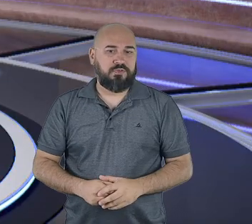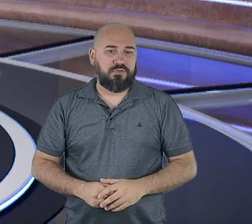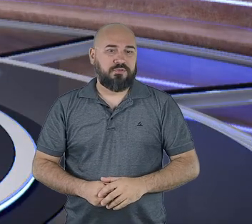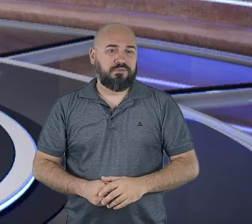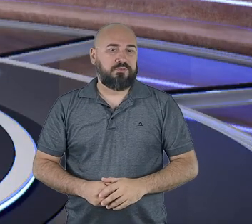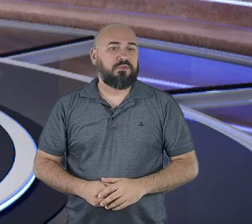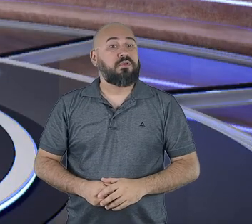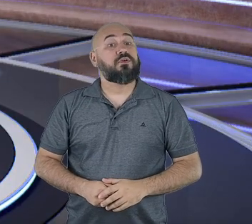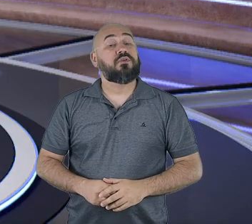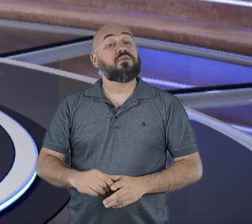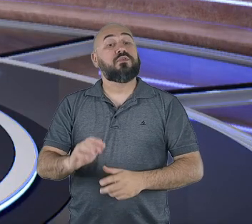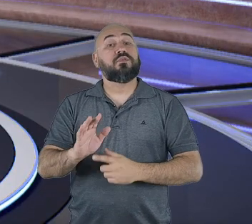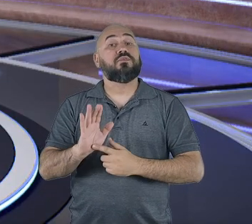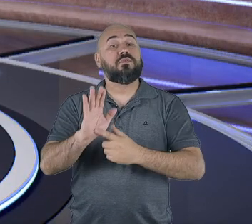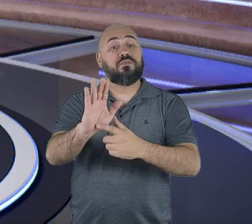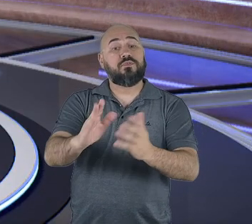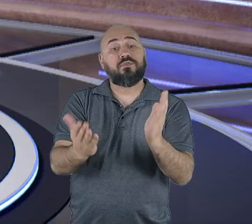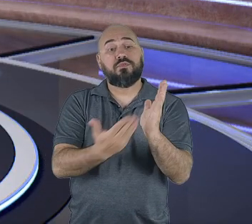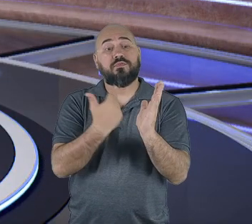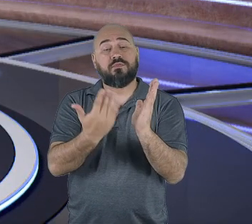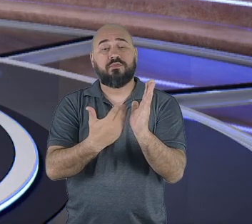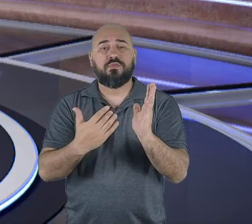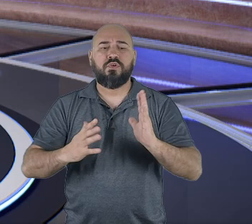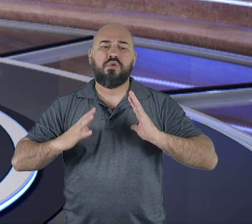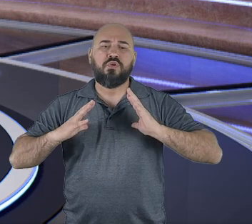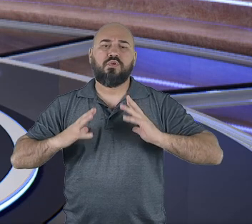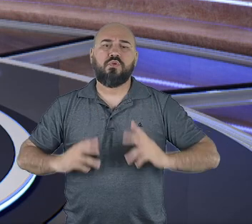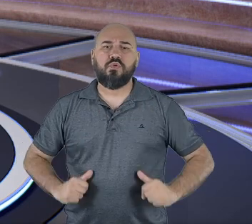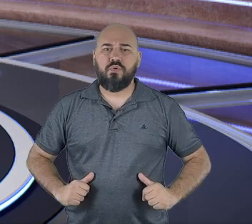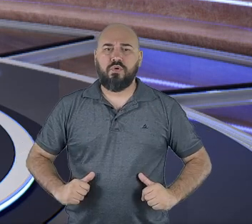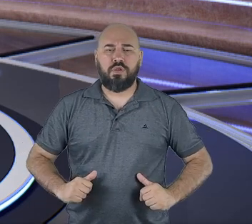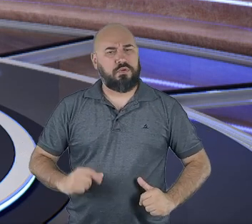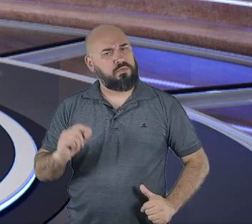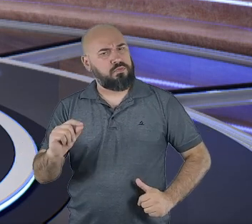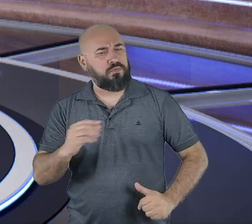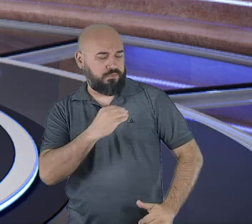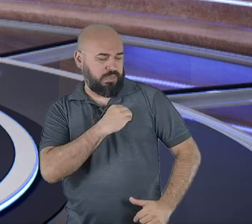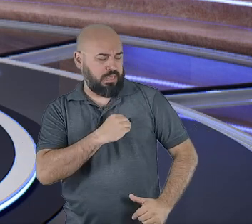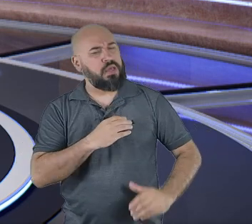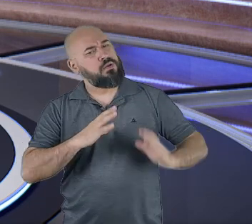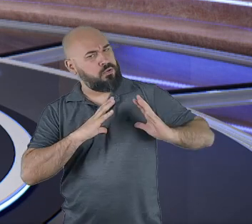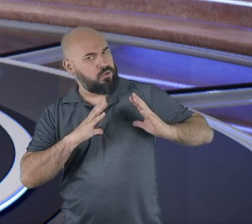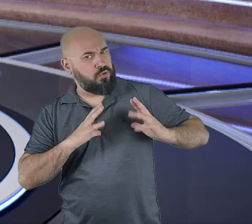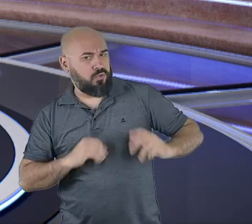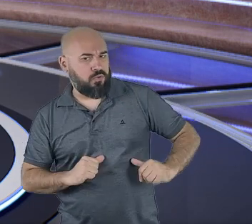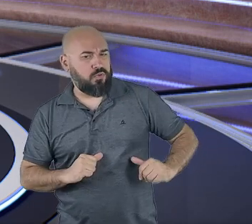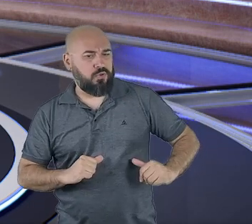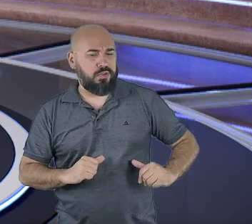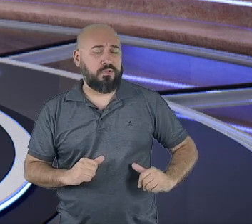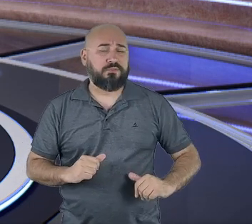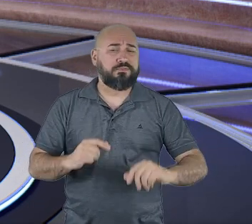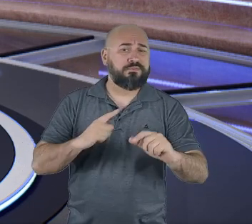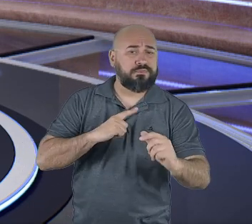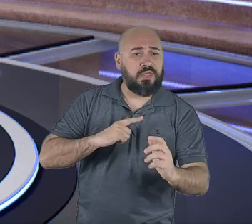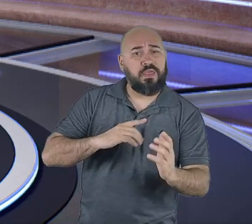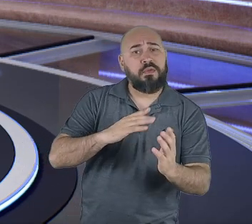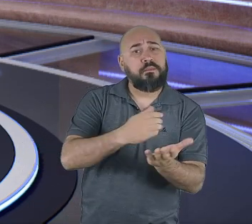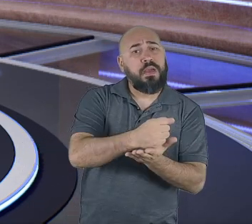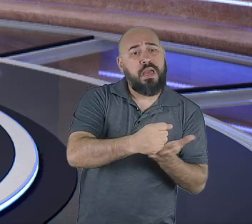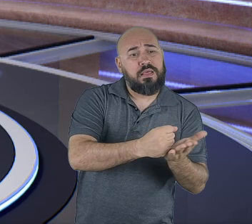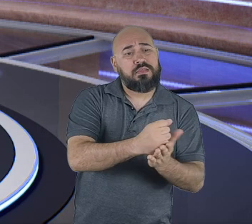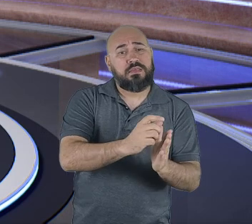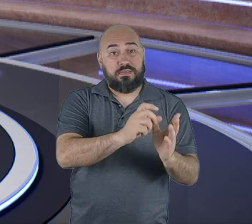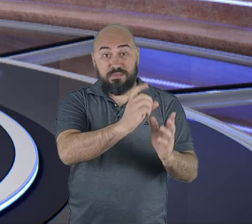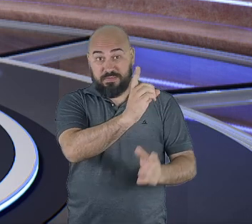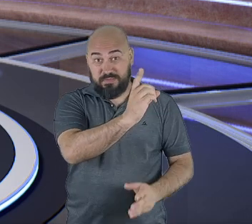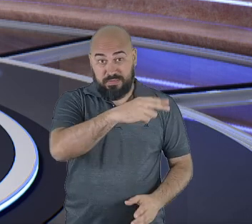Trata-se do Guia de Estudos A Cura do Pecado. São 8 temas fundamentados nas profecias de Daniel